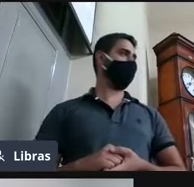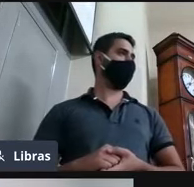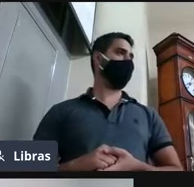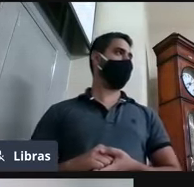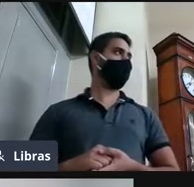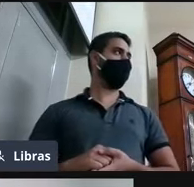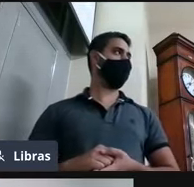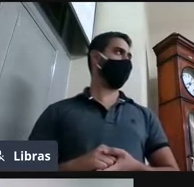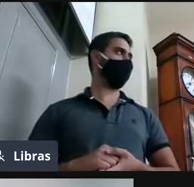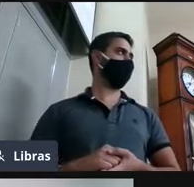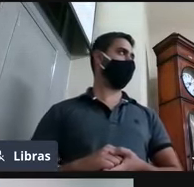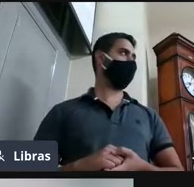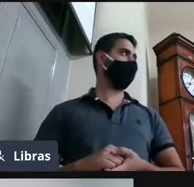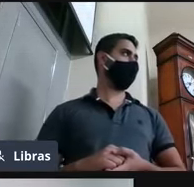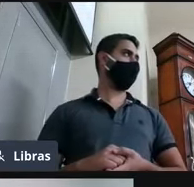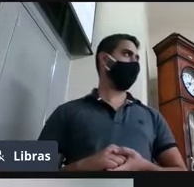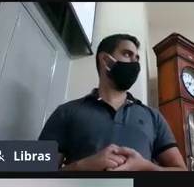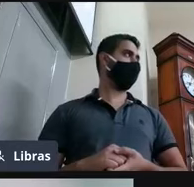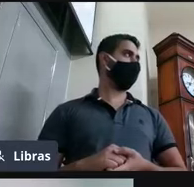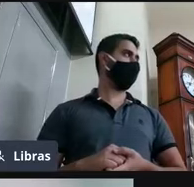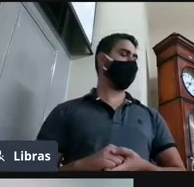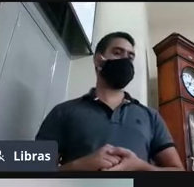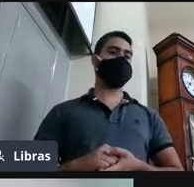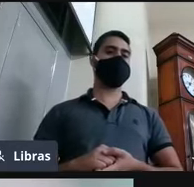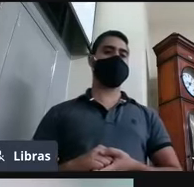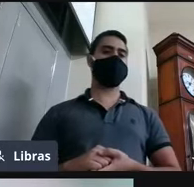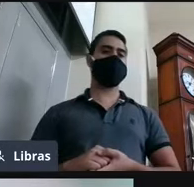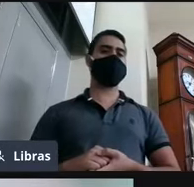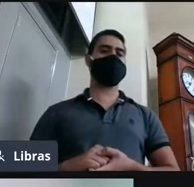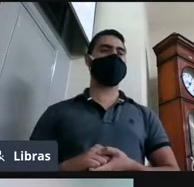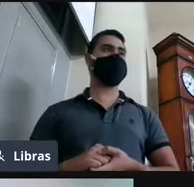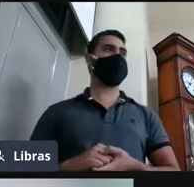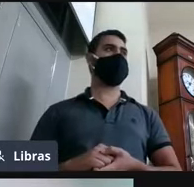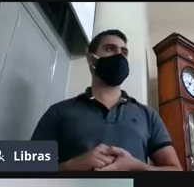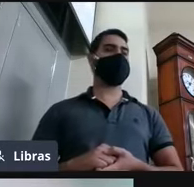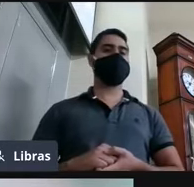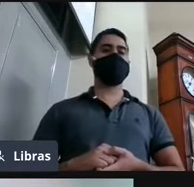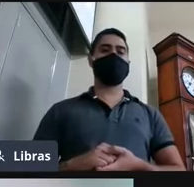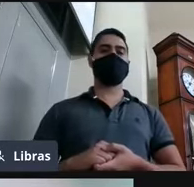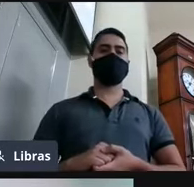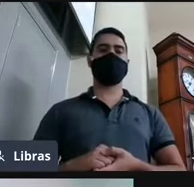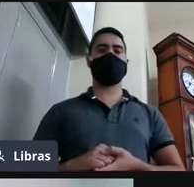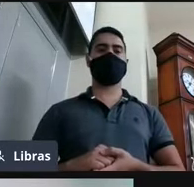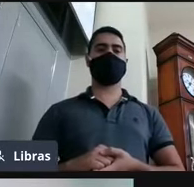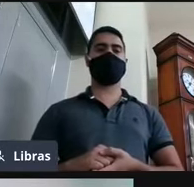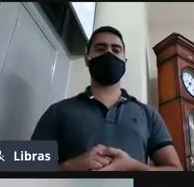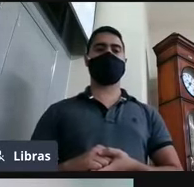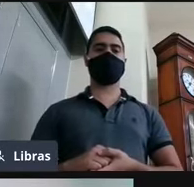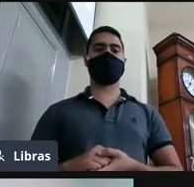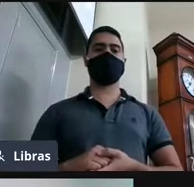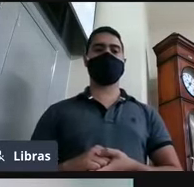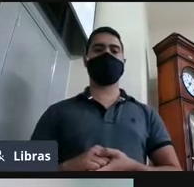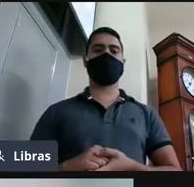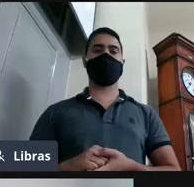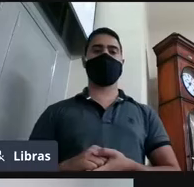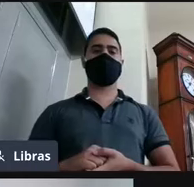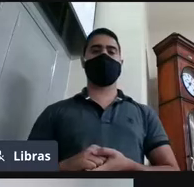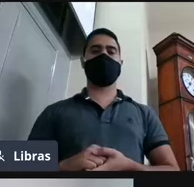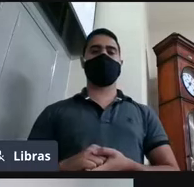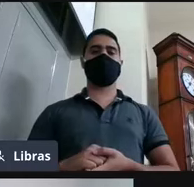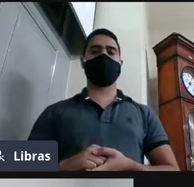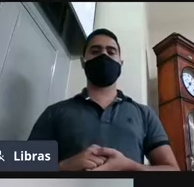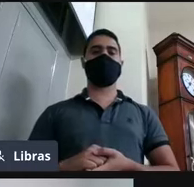Vereador David Barbosa Nogueira. Rejeito. Vereadora Fabiane Vasconcelos.